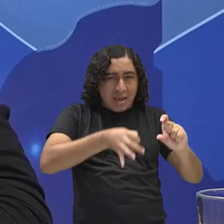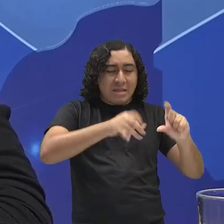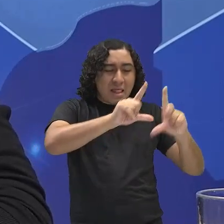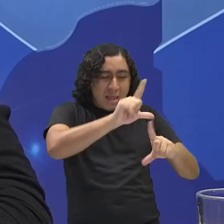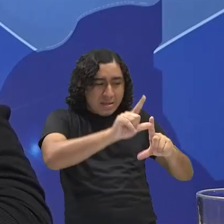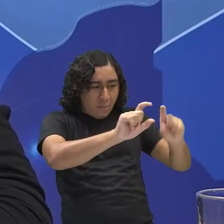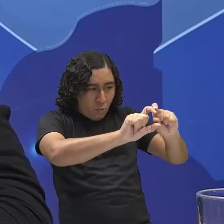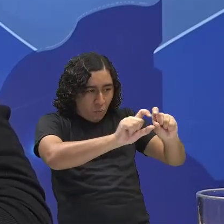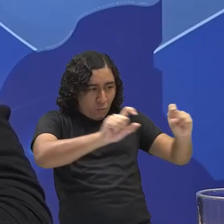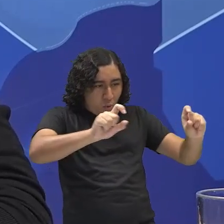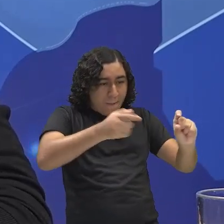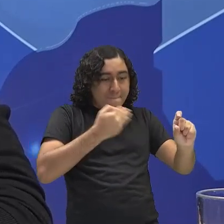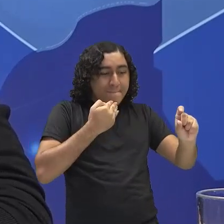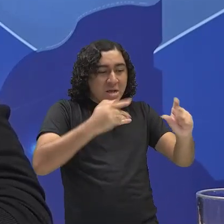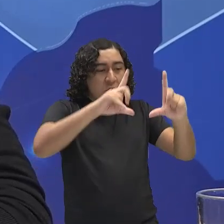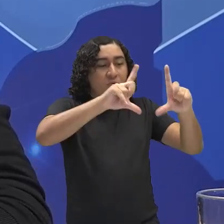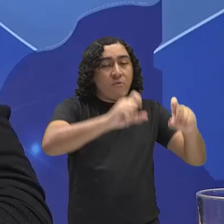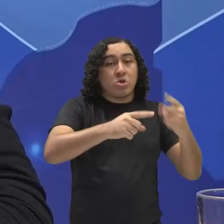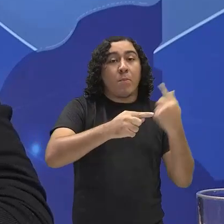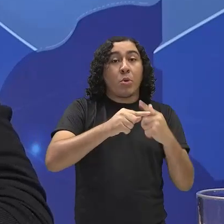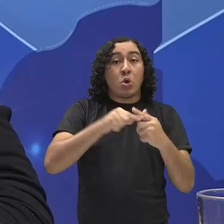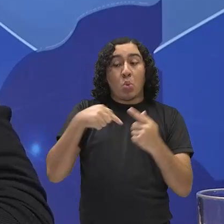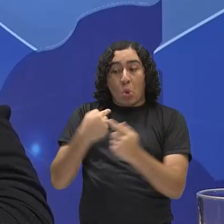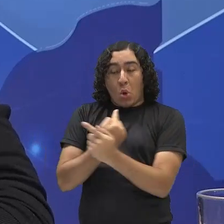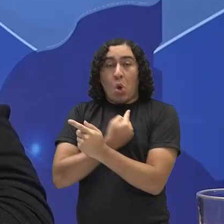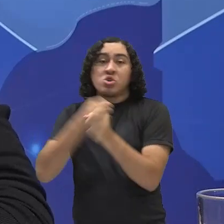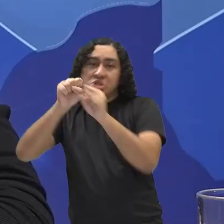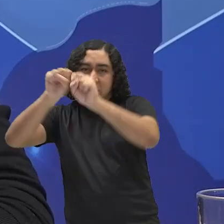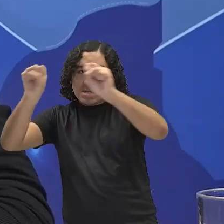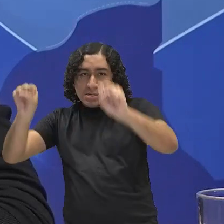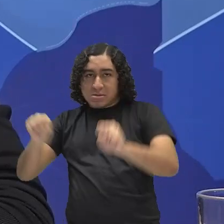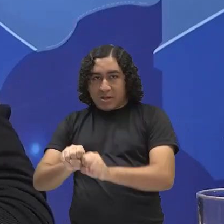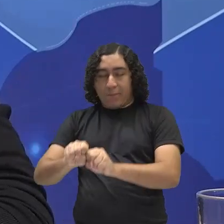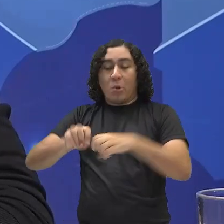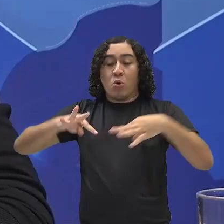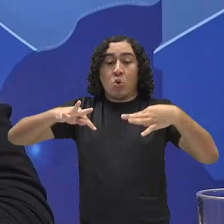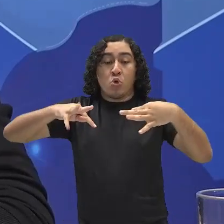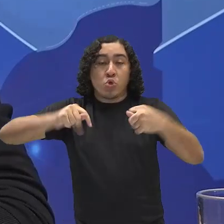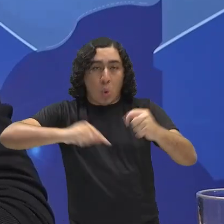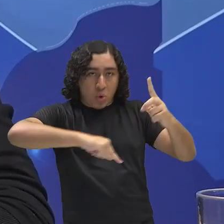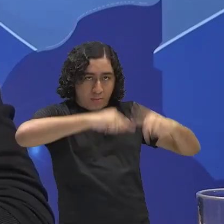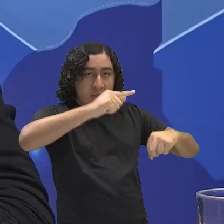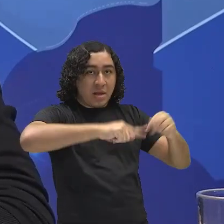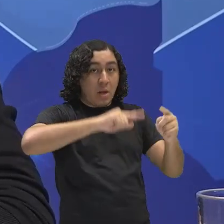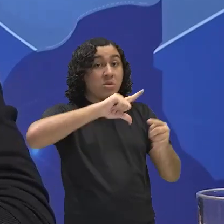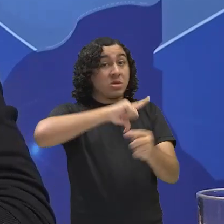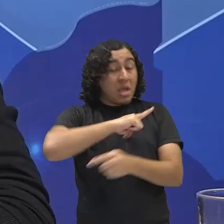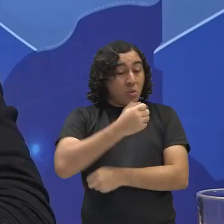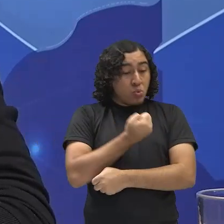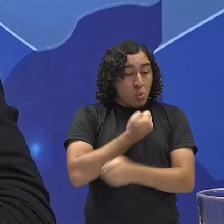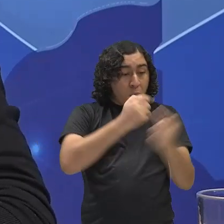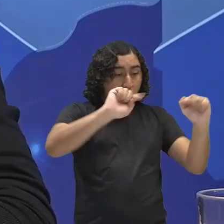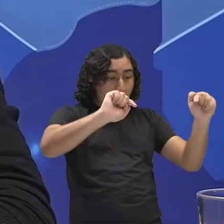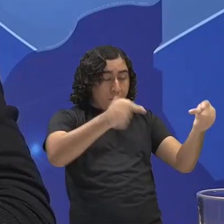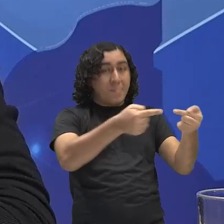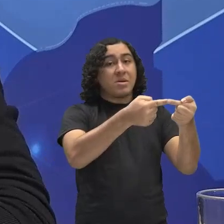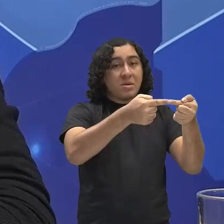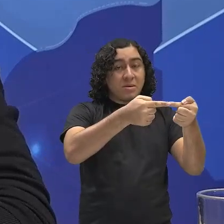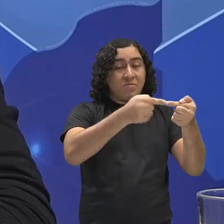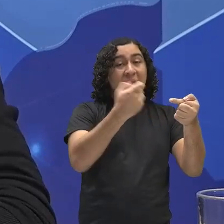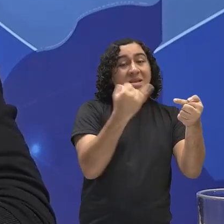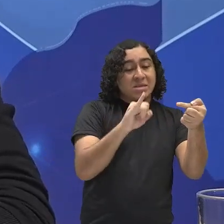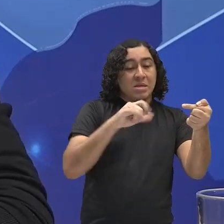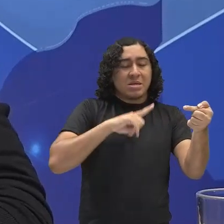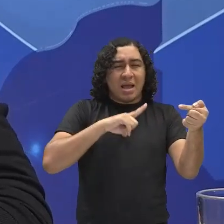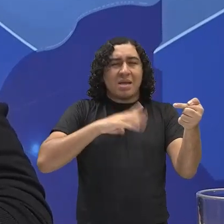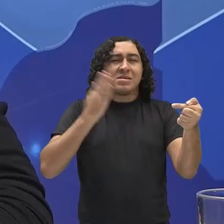imagem, professor? Porque no nosso sistema, todos esses equipamentos estão mapeados e com o número de serial